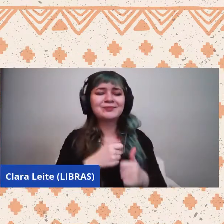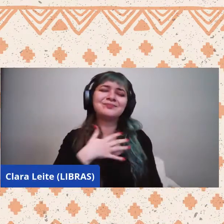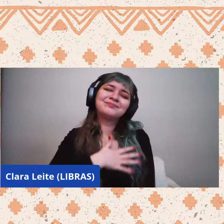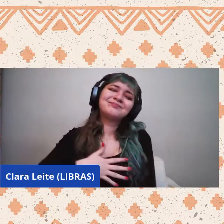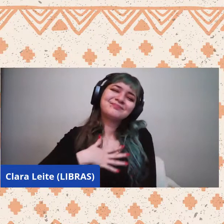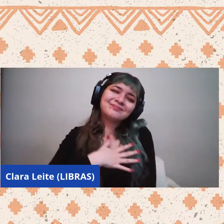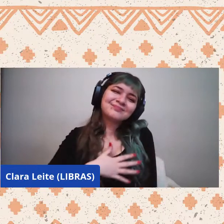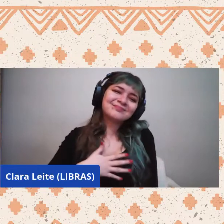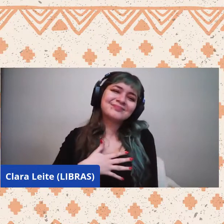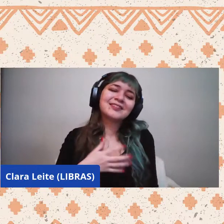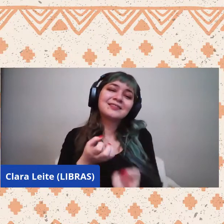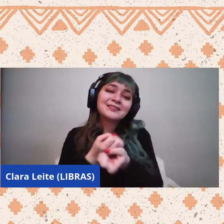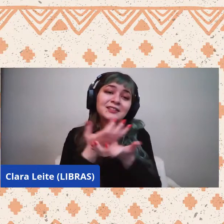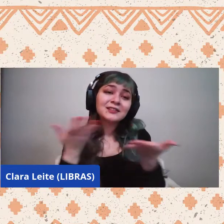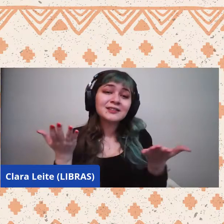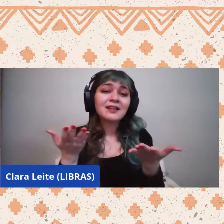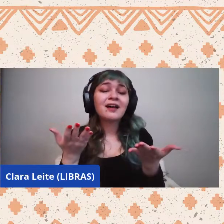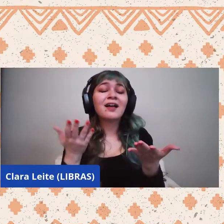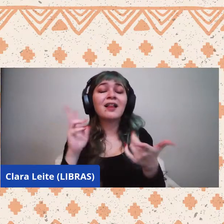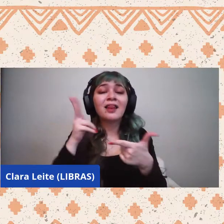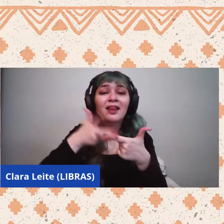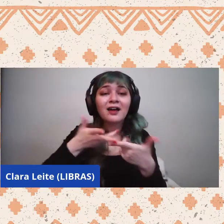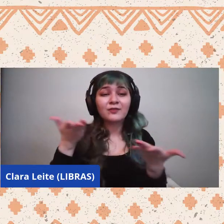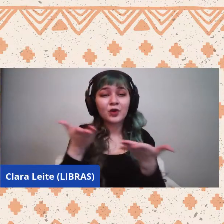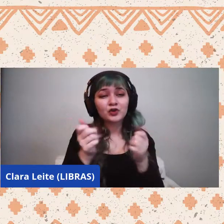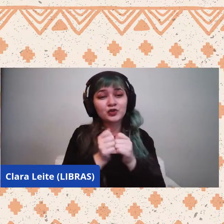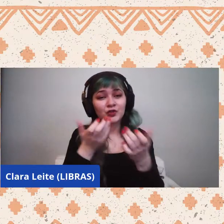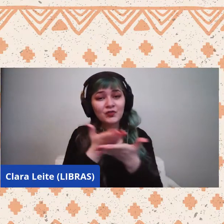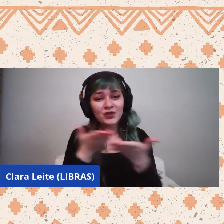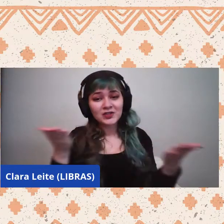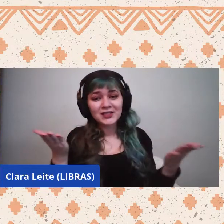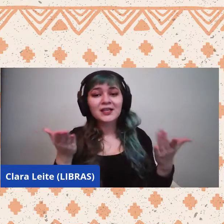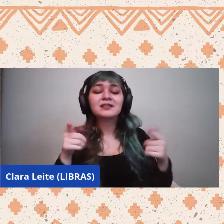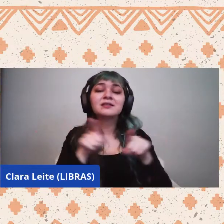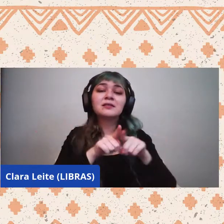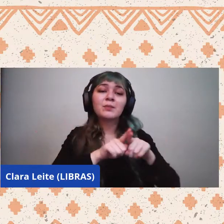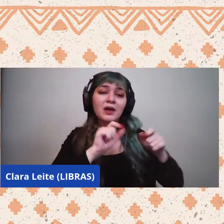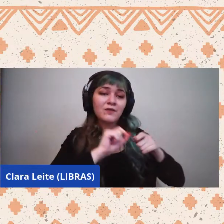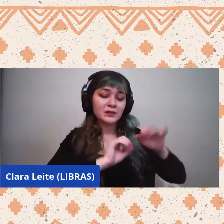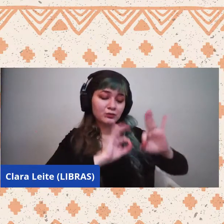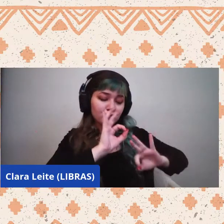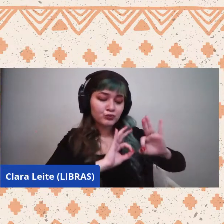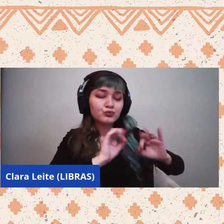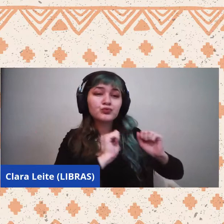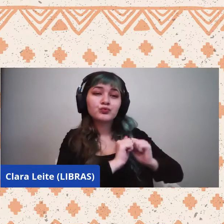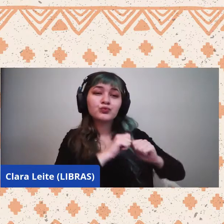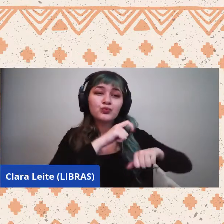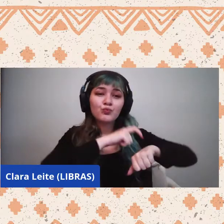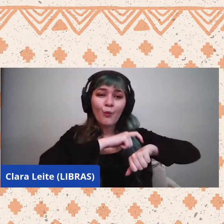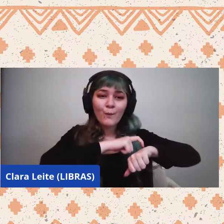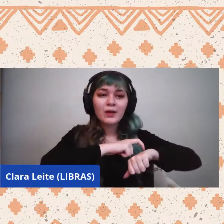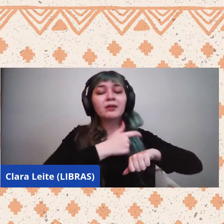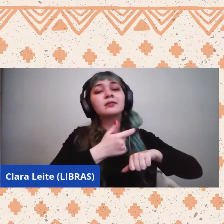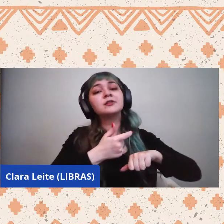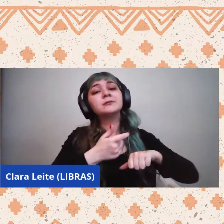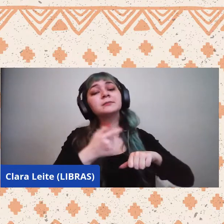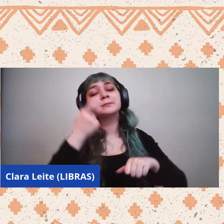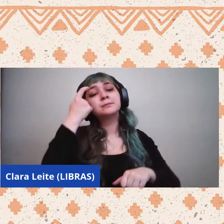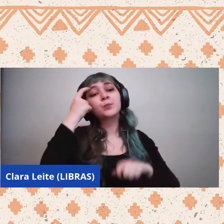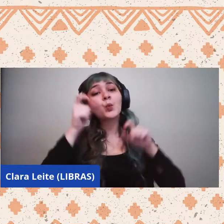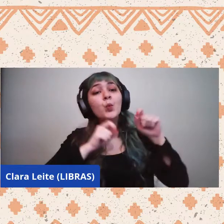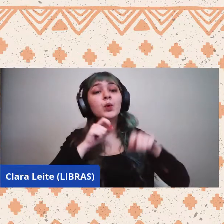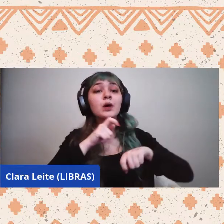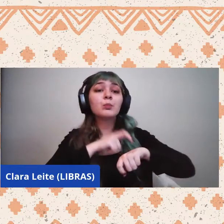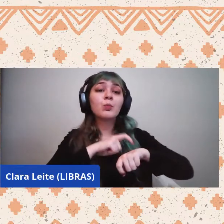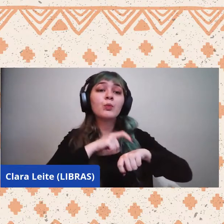podendo proporcionar esta live aqui com vocês e construindo com vocês esse momento. E a gente pensou esse momento de